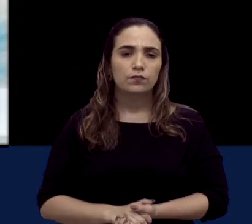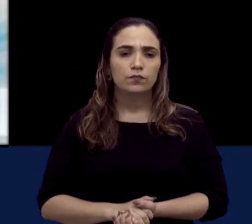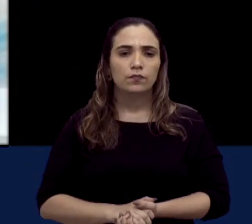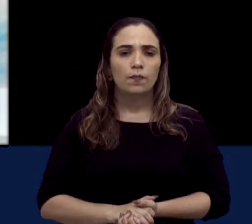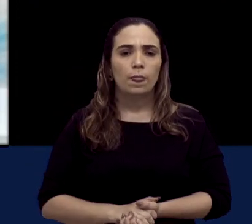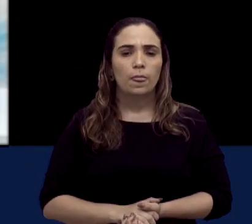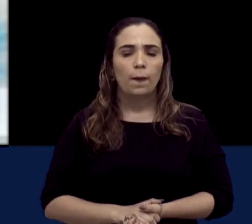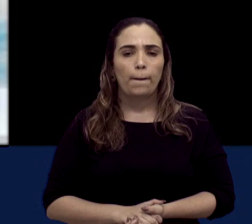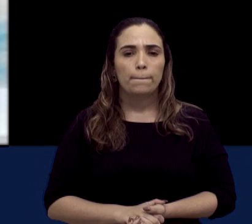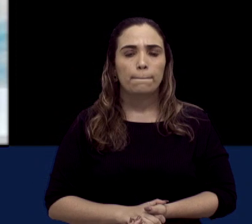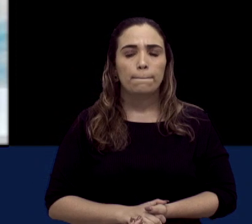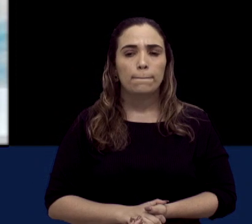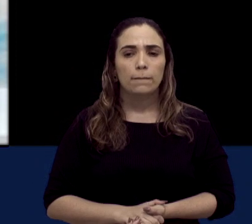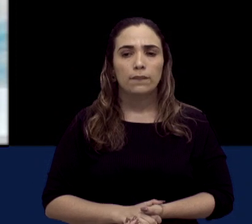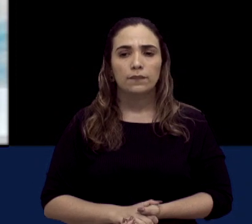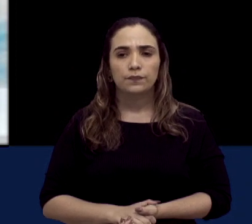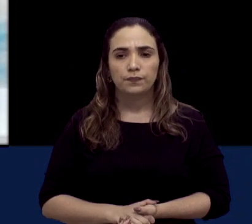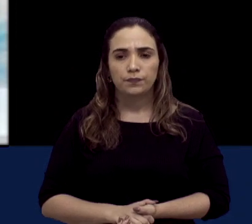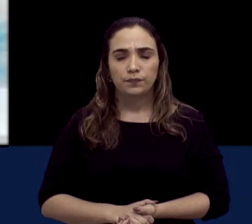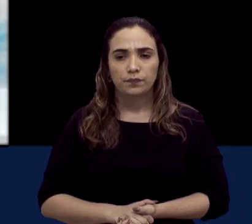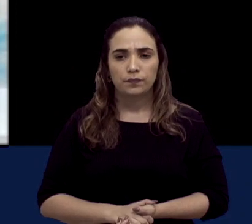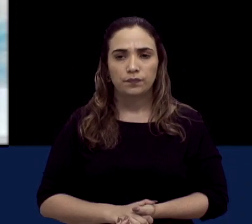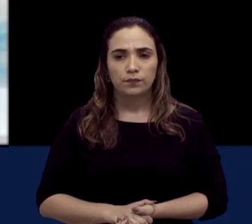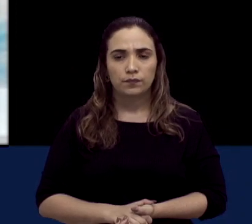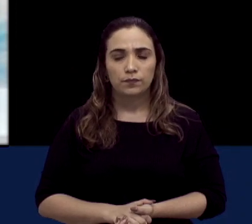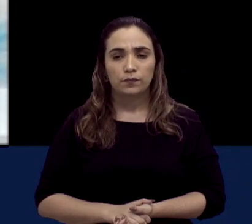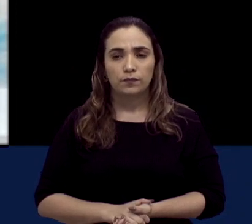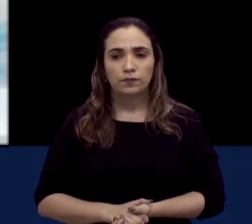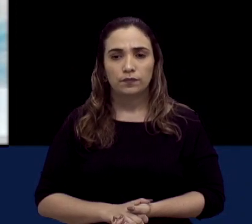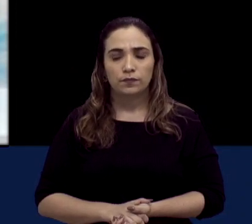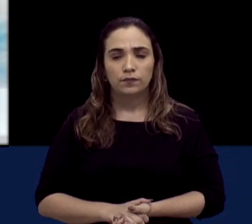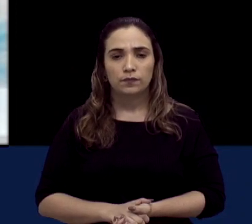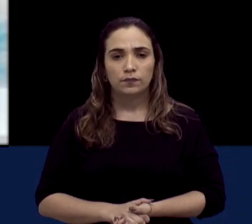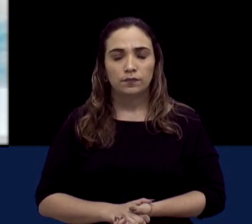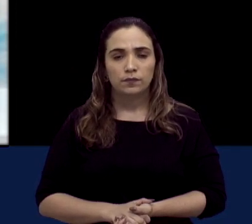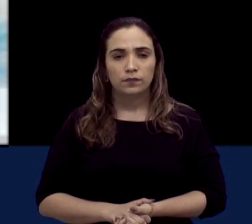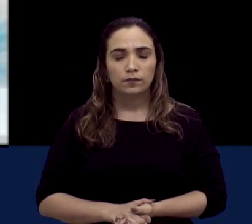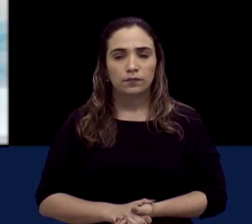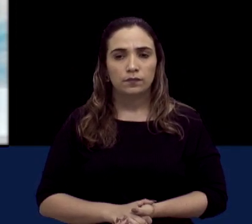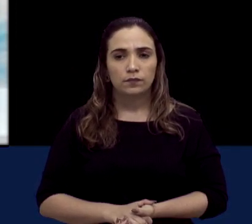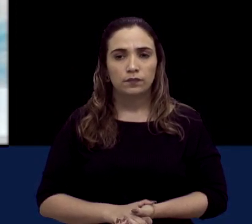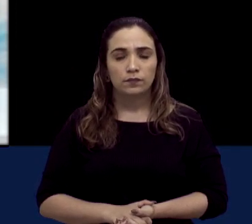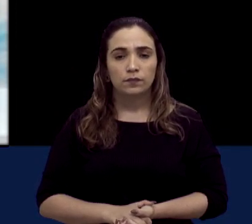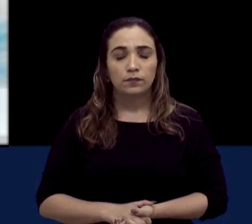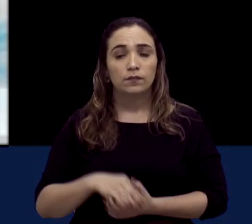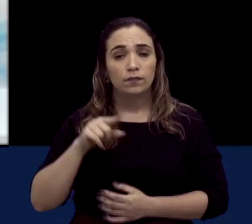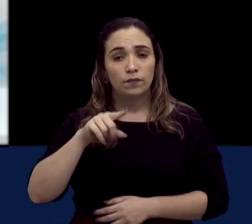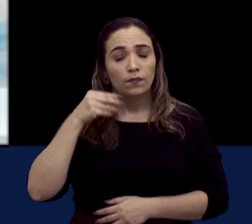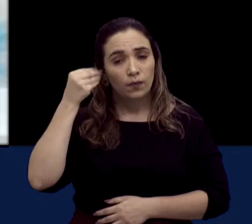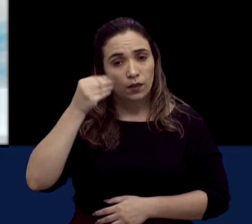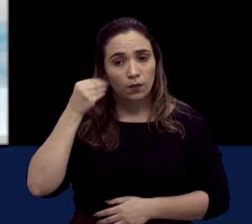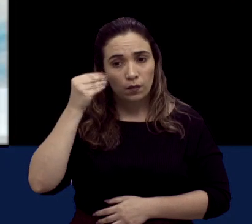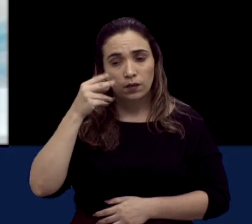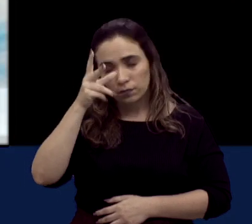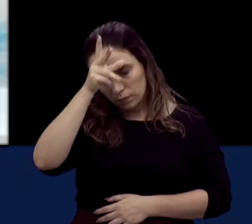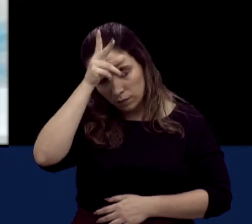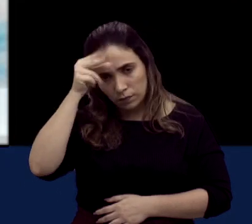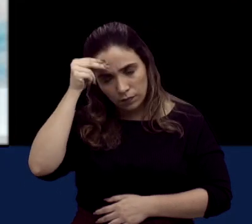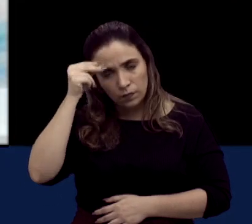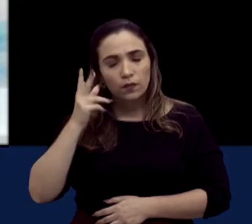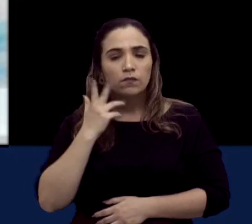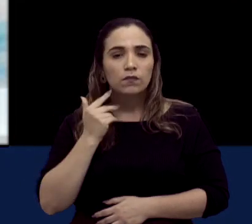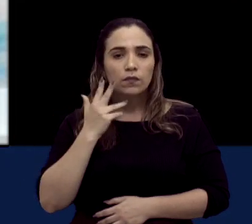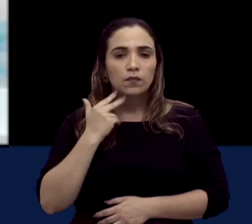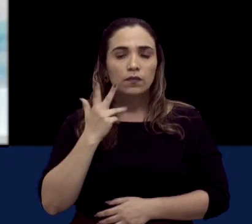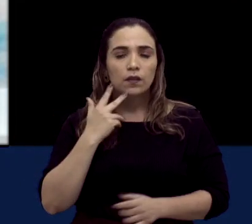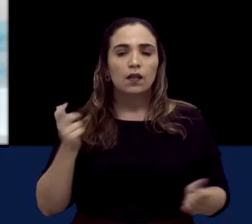de Fortaleza. E com isso, a gente buscava que a experiência do município de Fortaleza